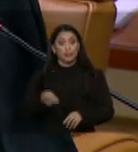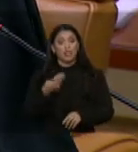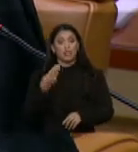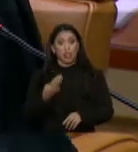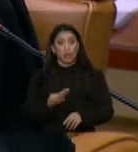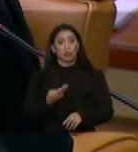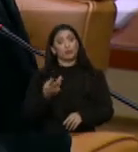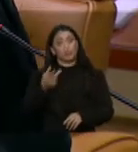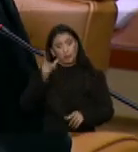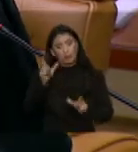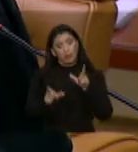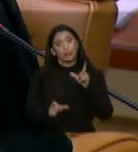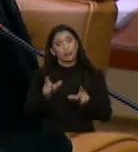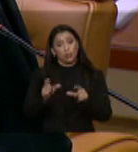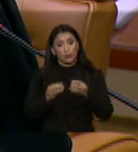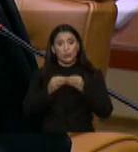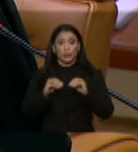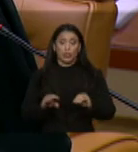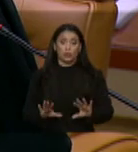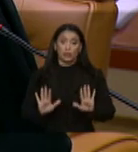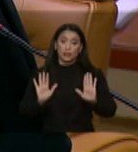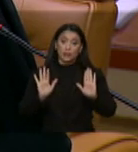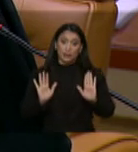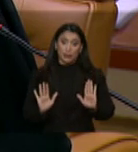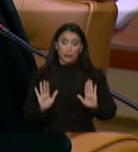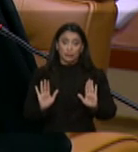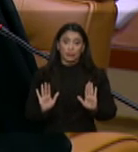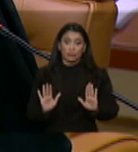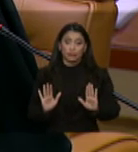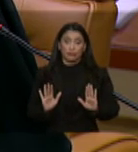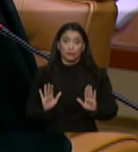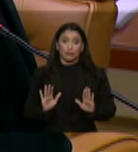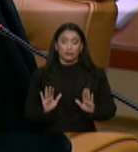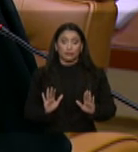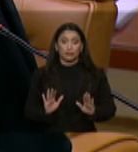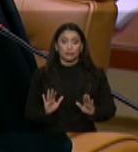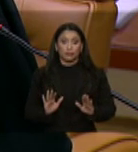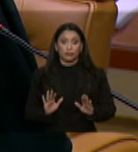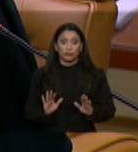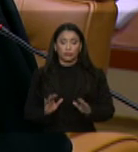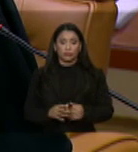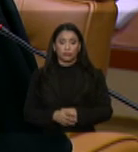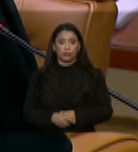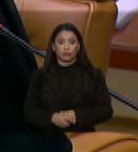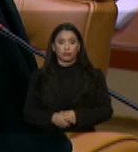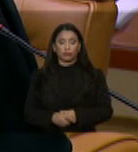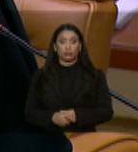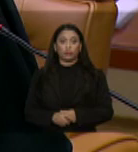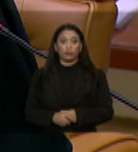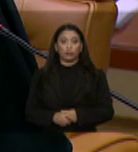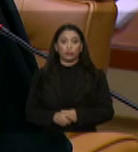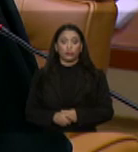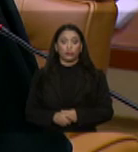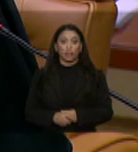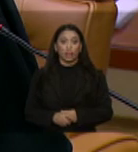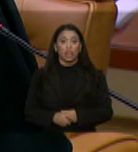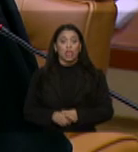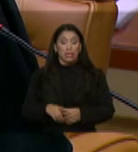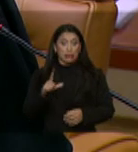e aqui sendo é justo após essa definição do